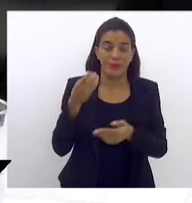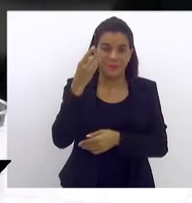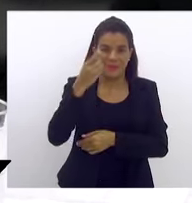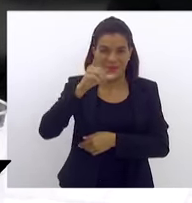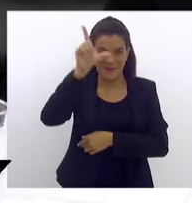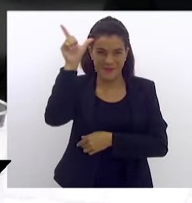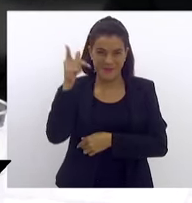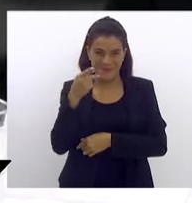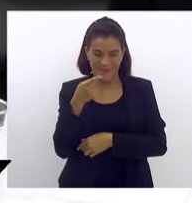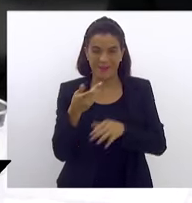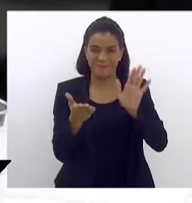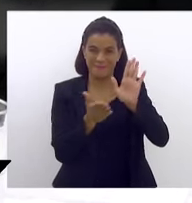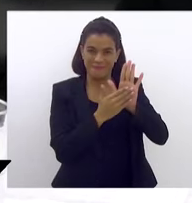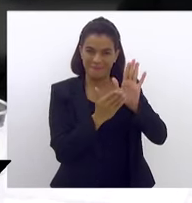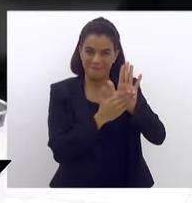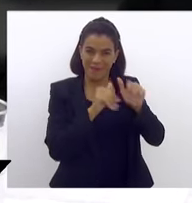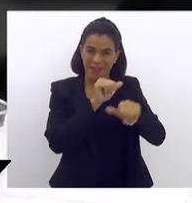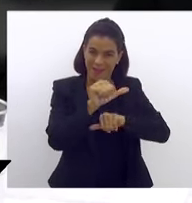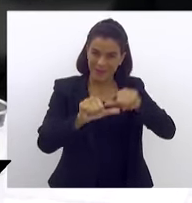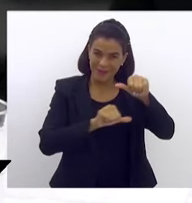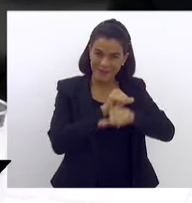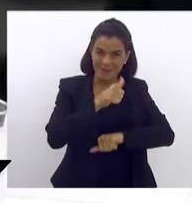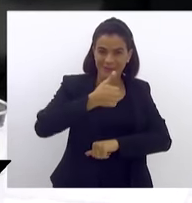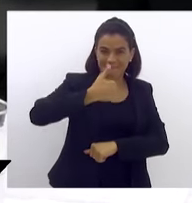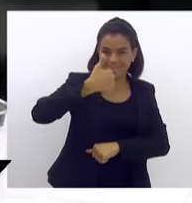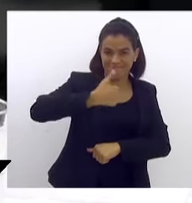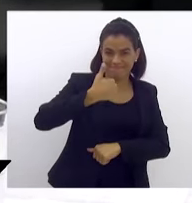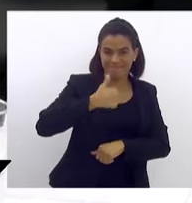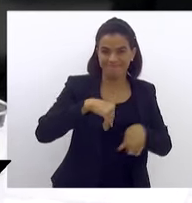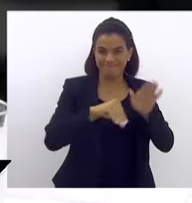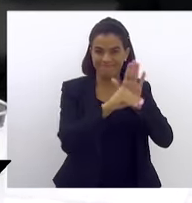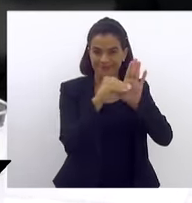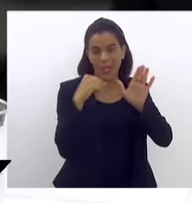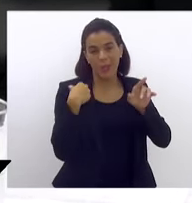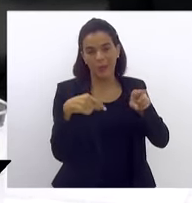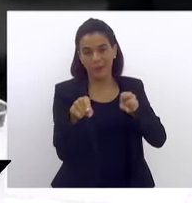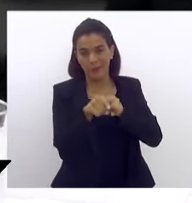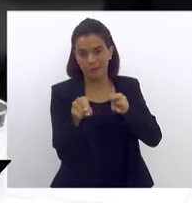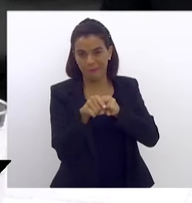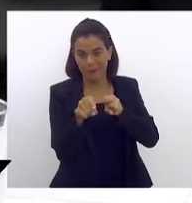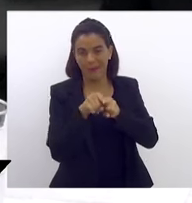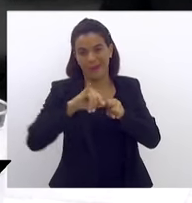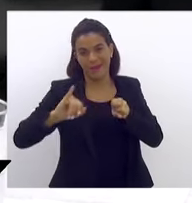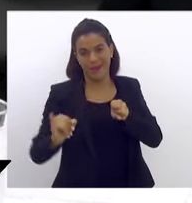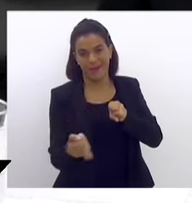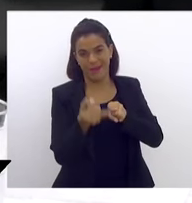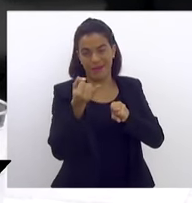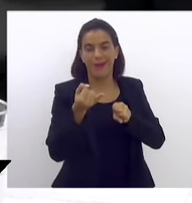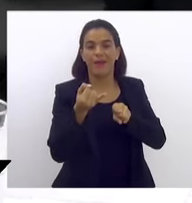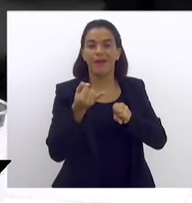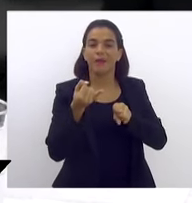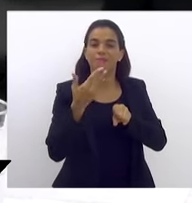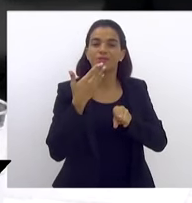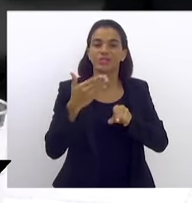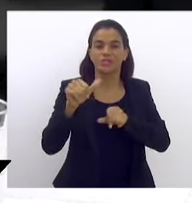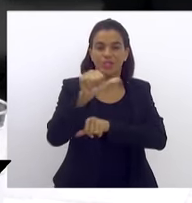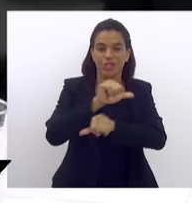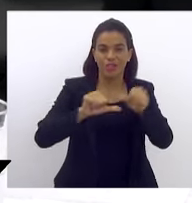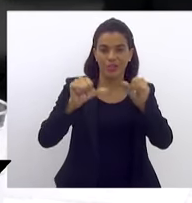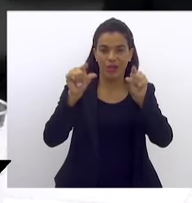Paulo propôs alteração da primeira emenda também aproveitar para propor alteração da ementa